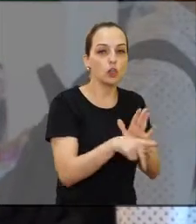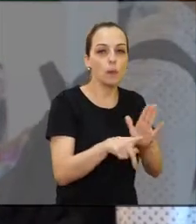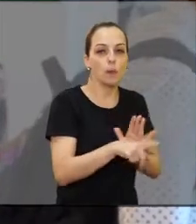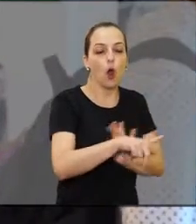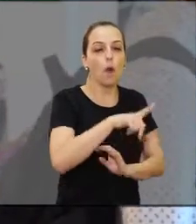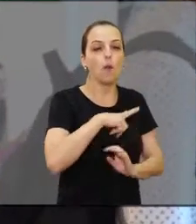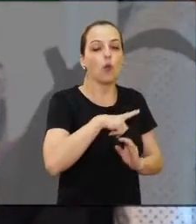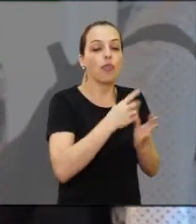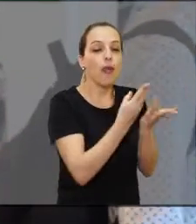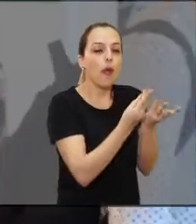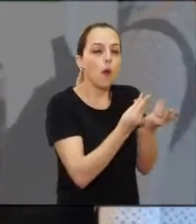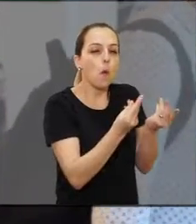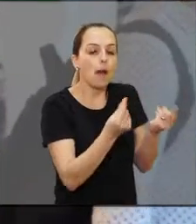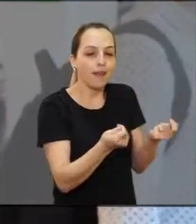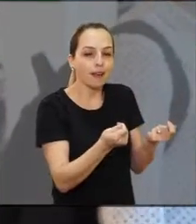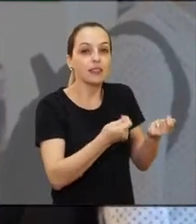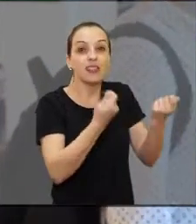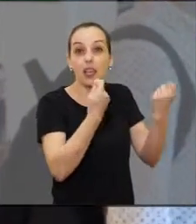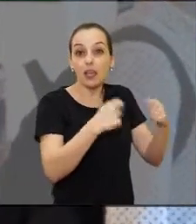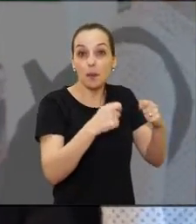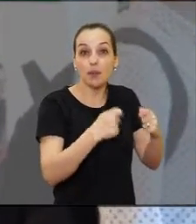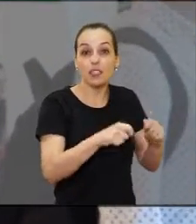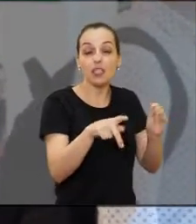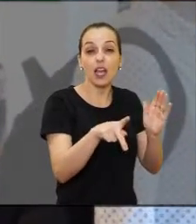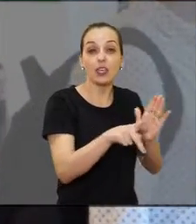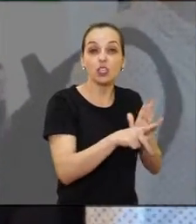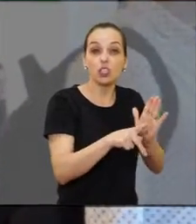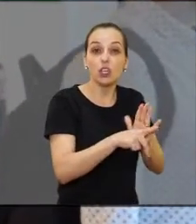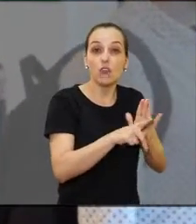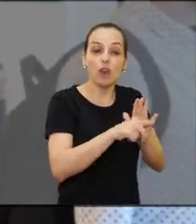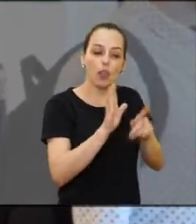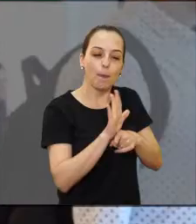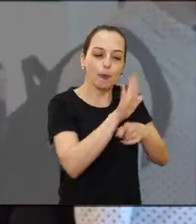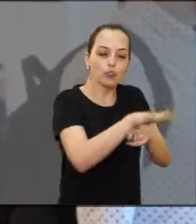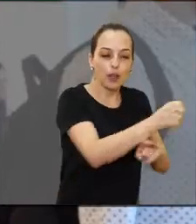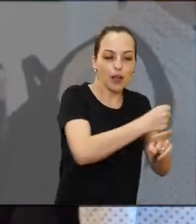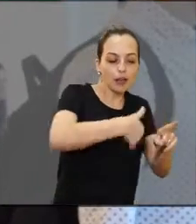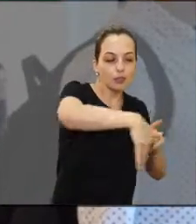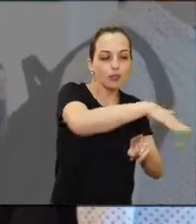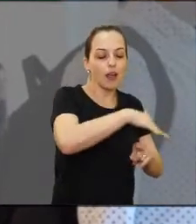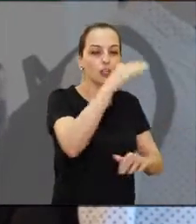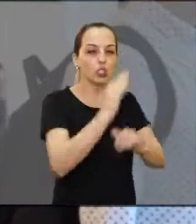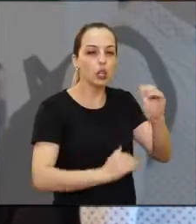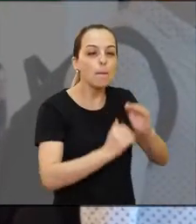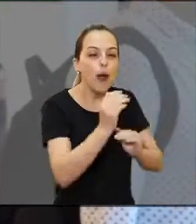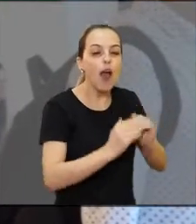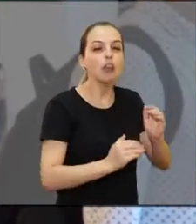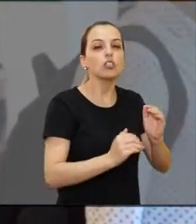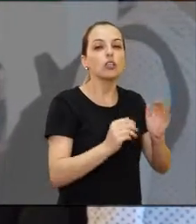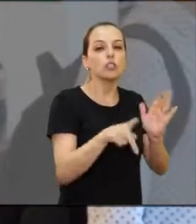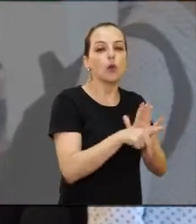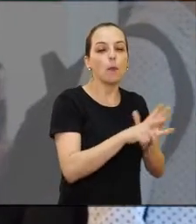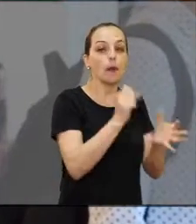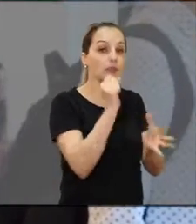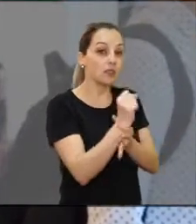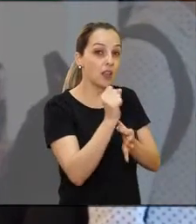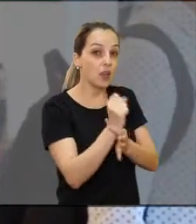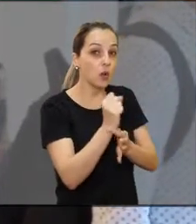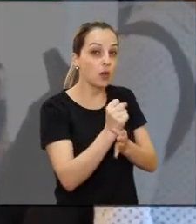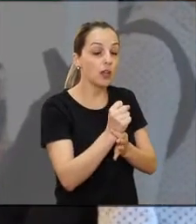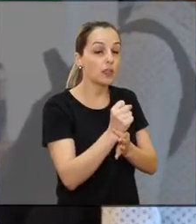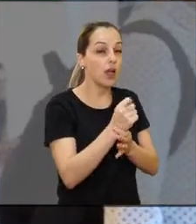ele deve ter as qualidades necessárias para suprir essa sociedade de serviços, segurança